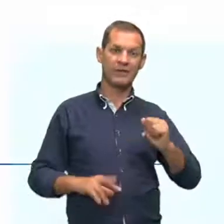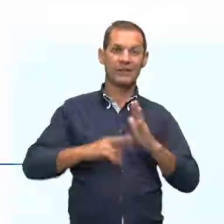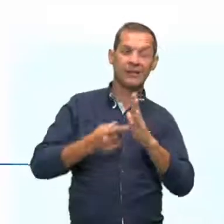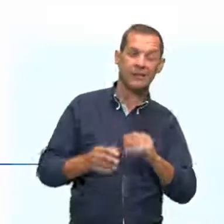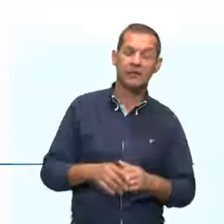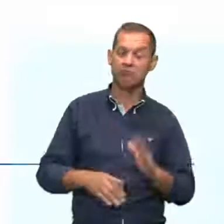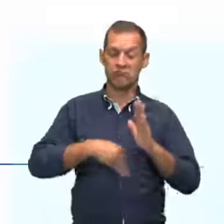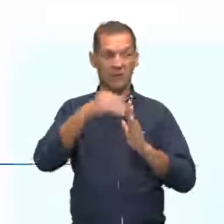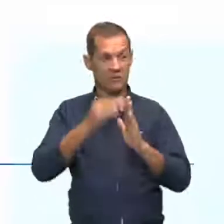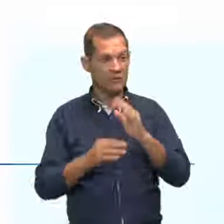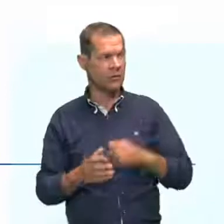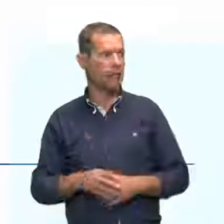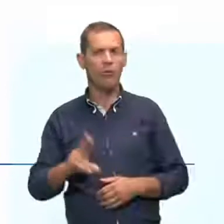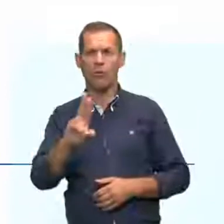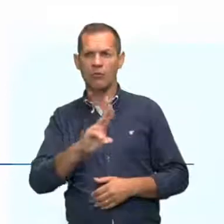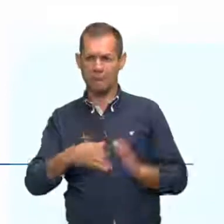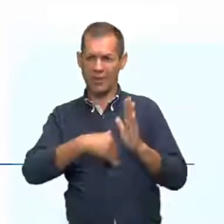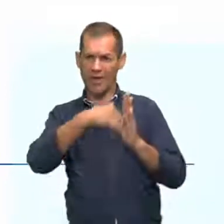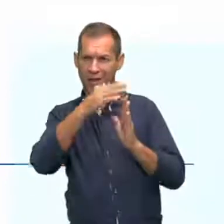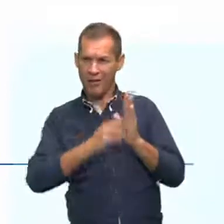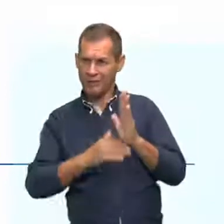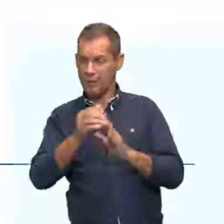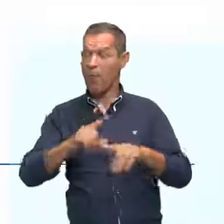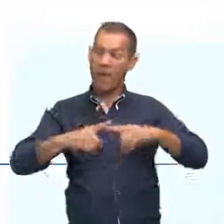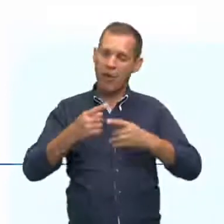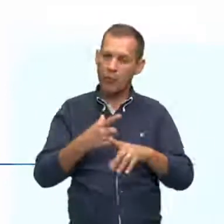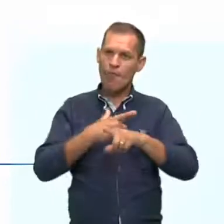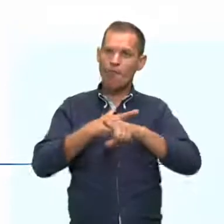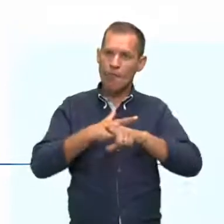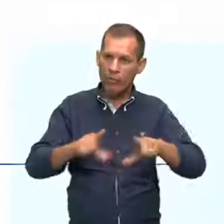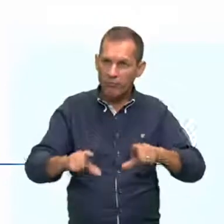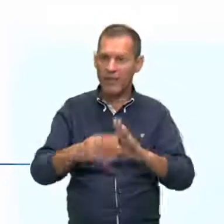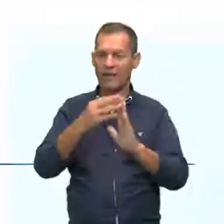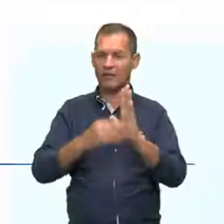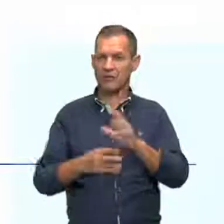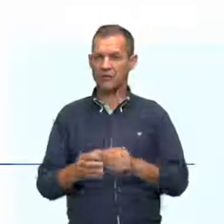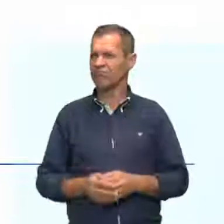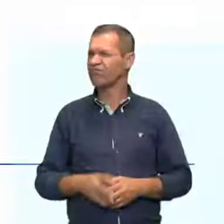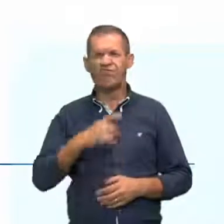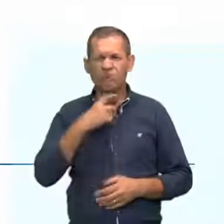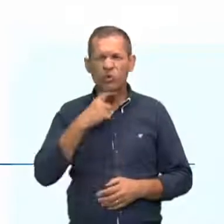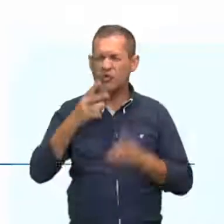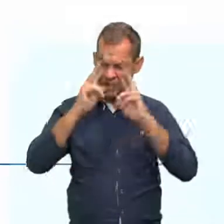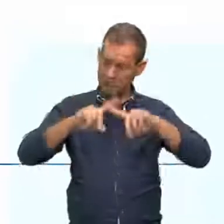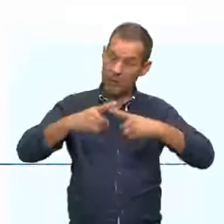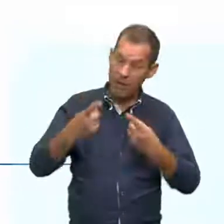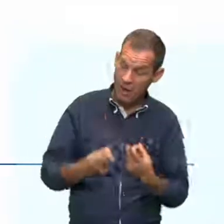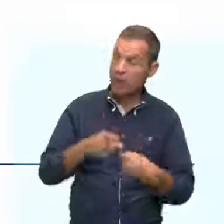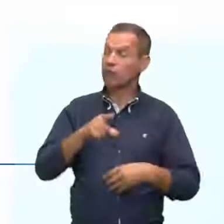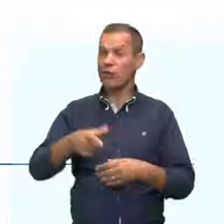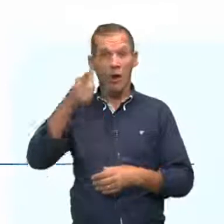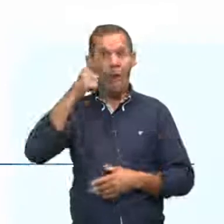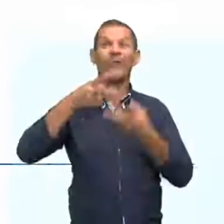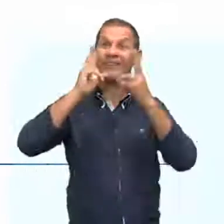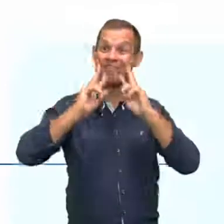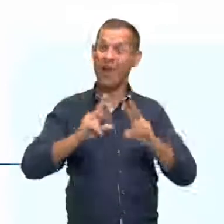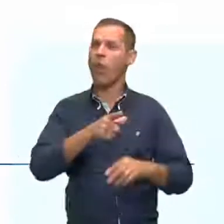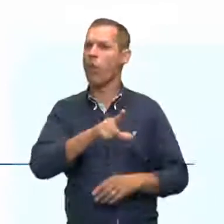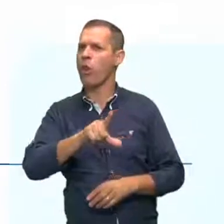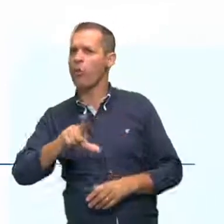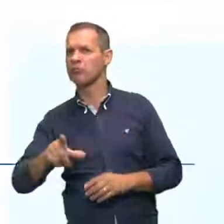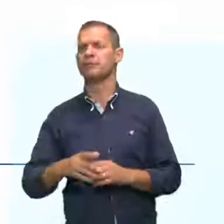ultravioleta? Você vai utilizar a tinta e quando ela secar, ela vai ser invisível. Aí você só vai